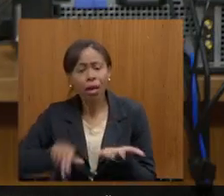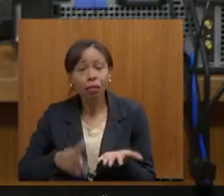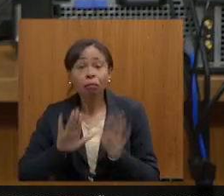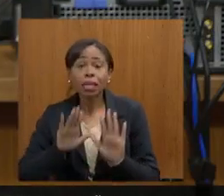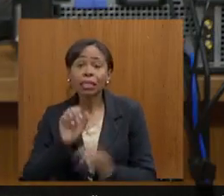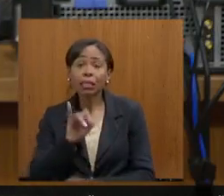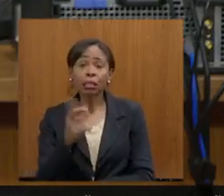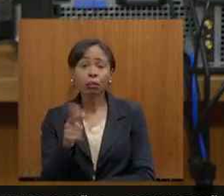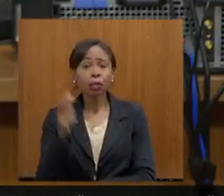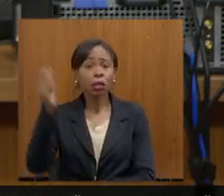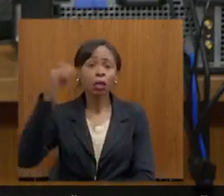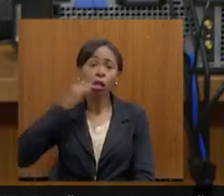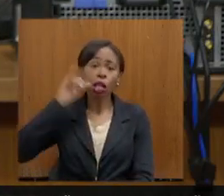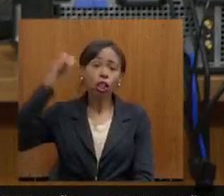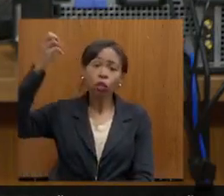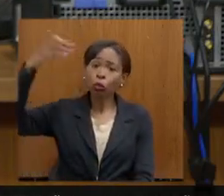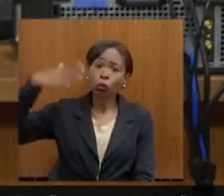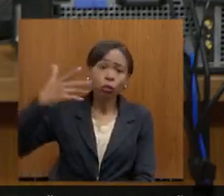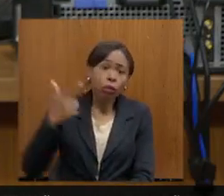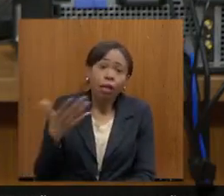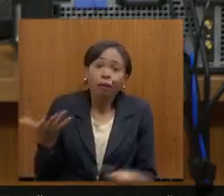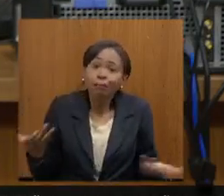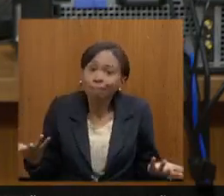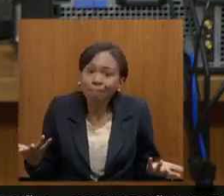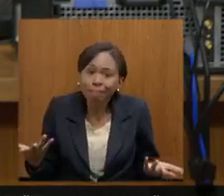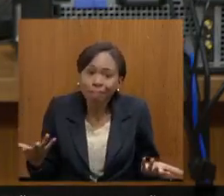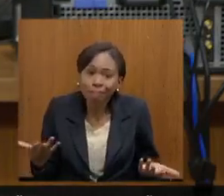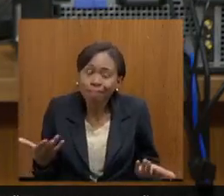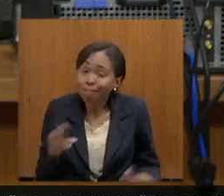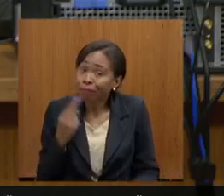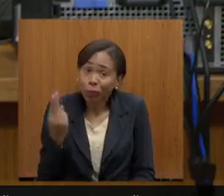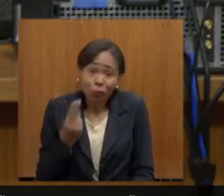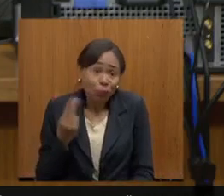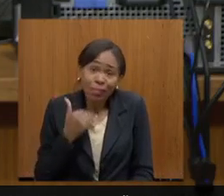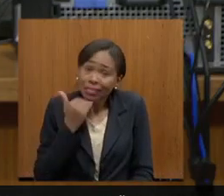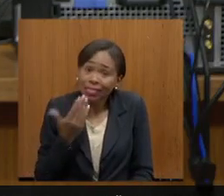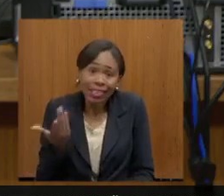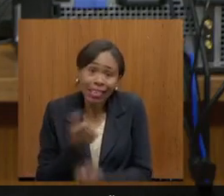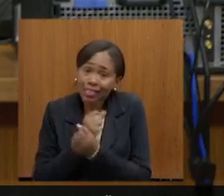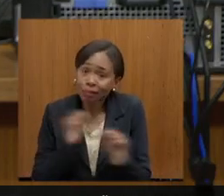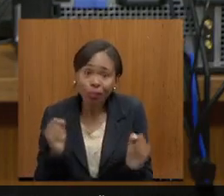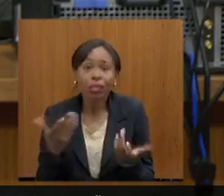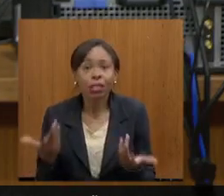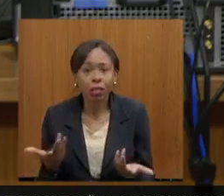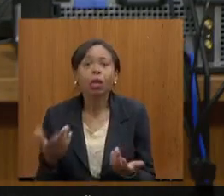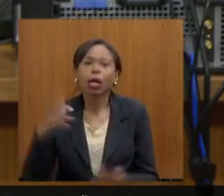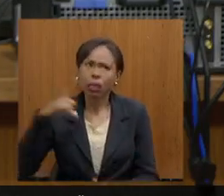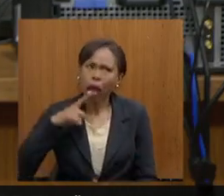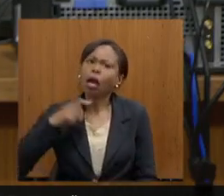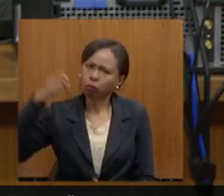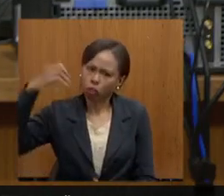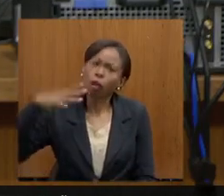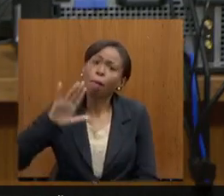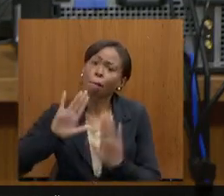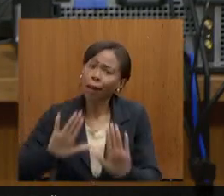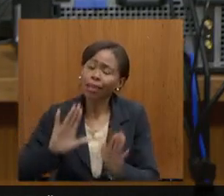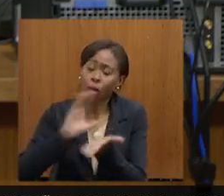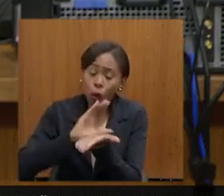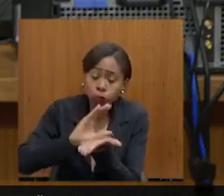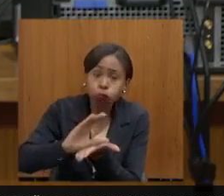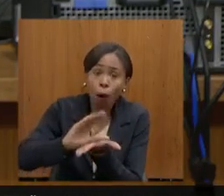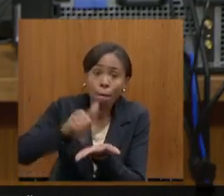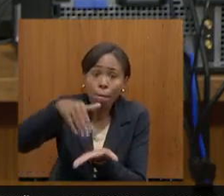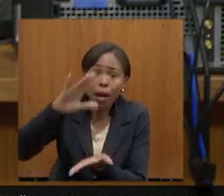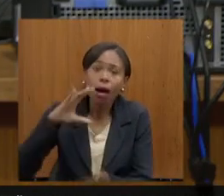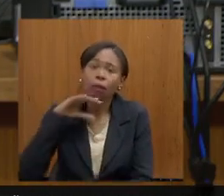energia esquece né então não quer dizer que não tem alergia mas estarão os investimentos mais rápido